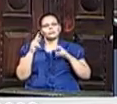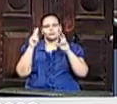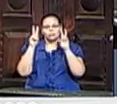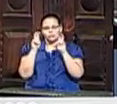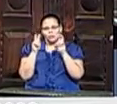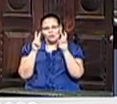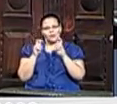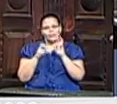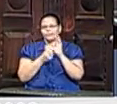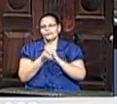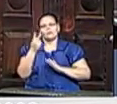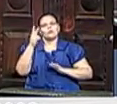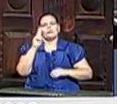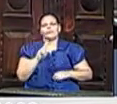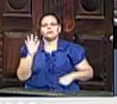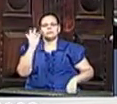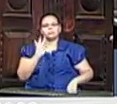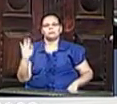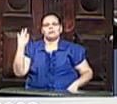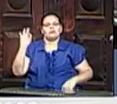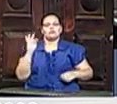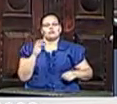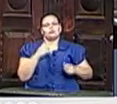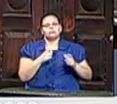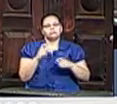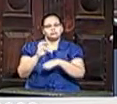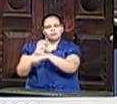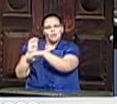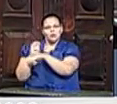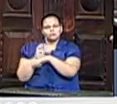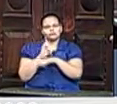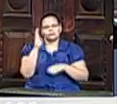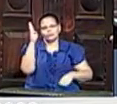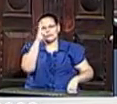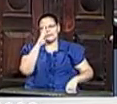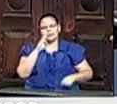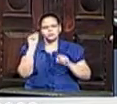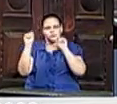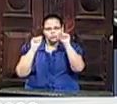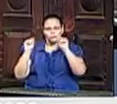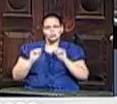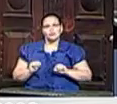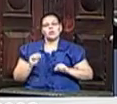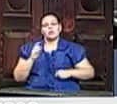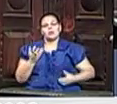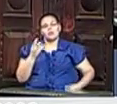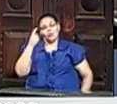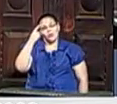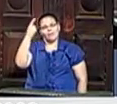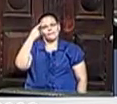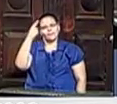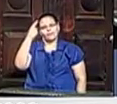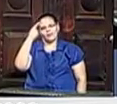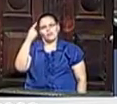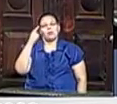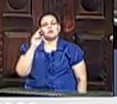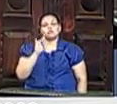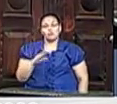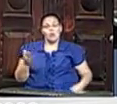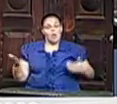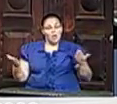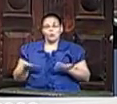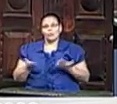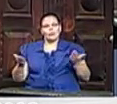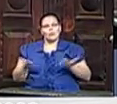mais diferentes universidades, nos mais diferentes estados brasileiros. E quero lembrar também que é só